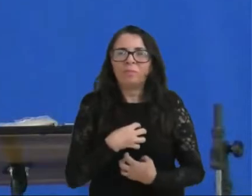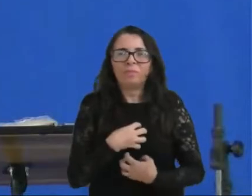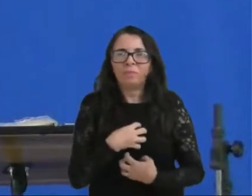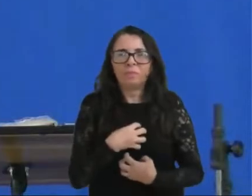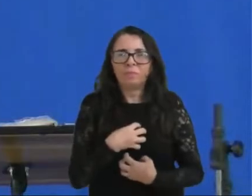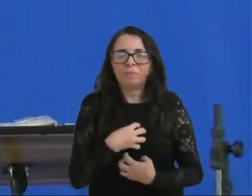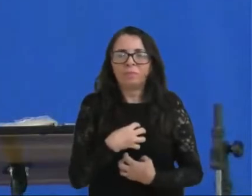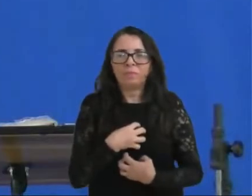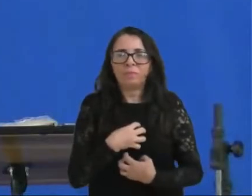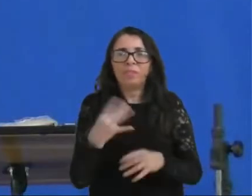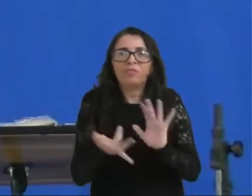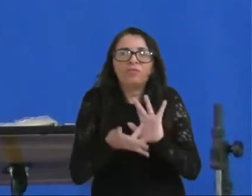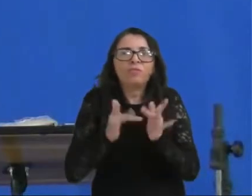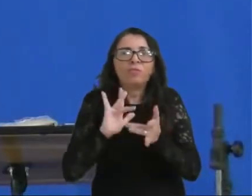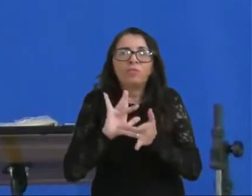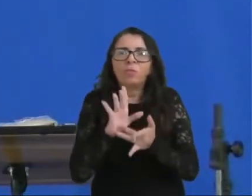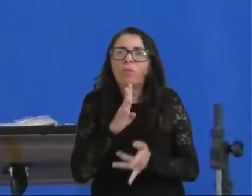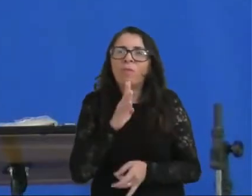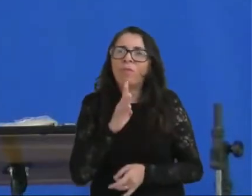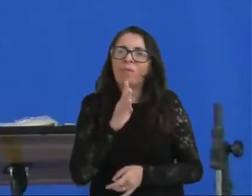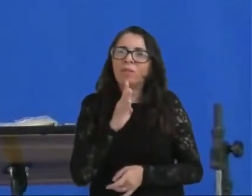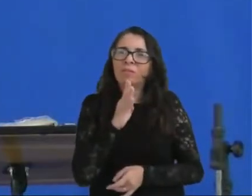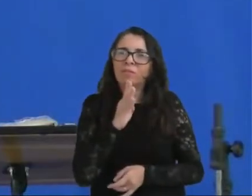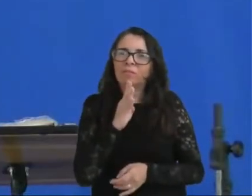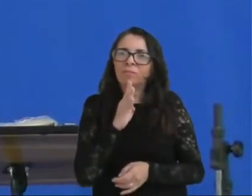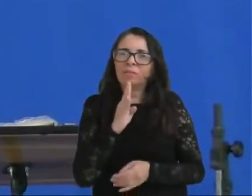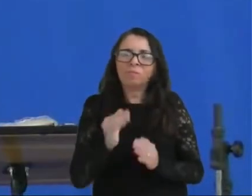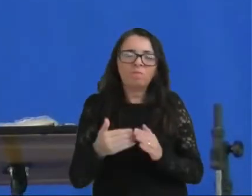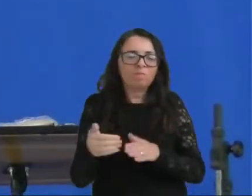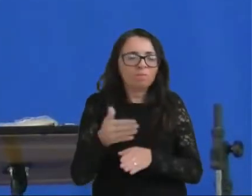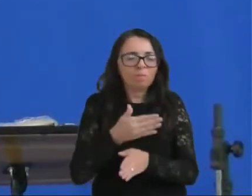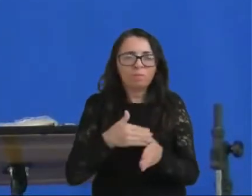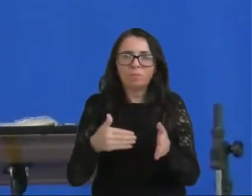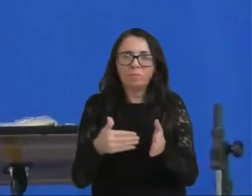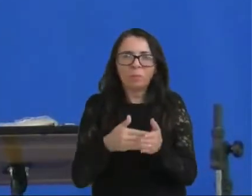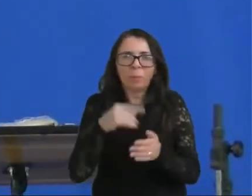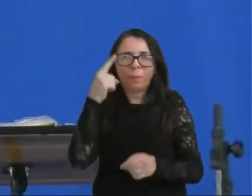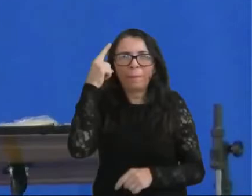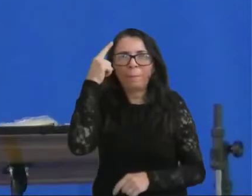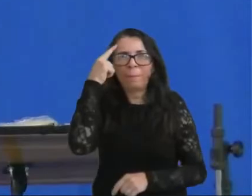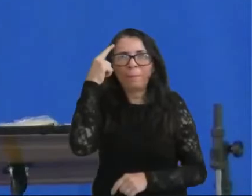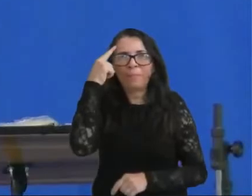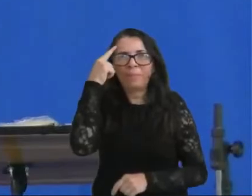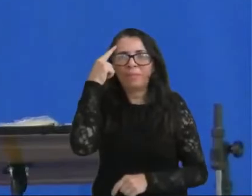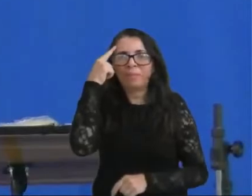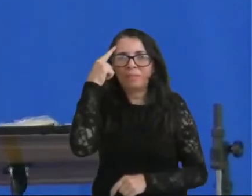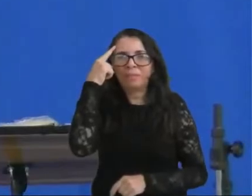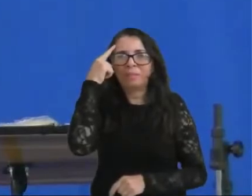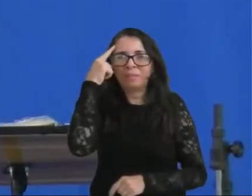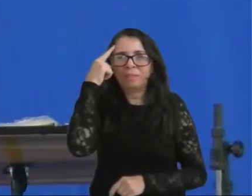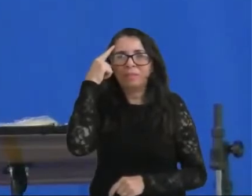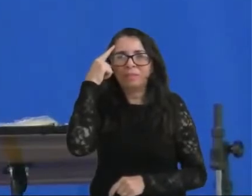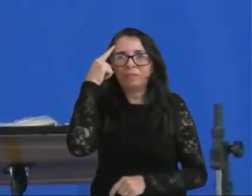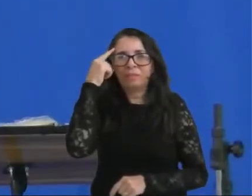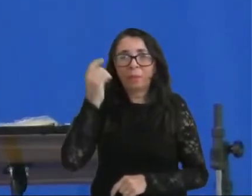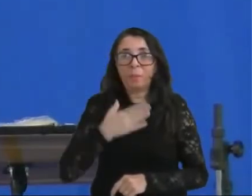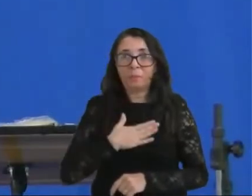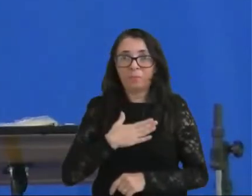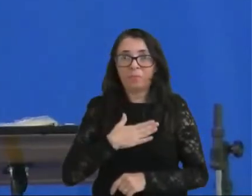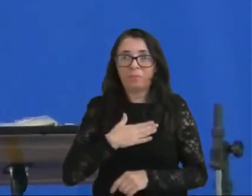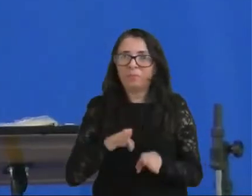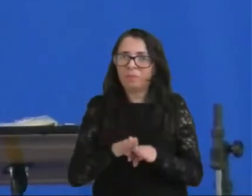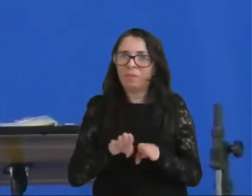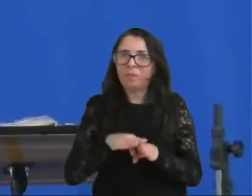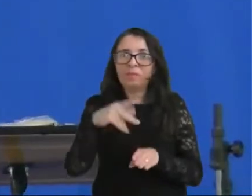As pessoas estão distanciando cada vez mais de Deus. As pessoas estão buscando ficar cada vez